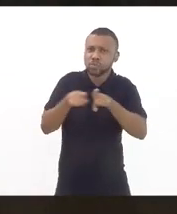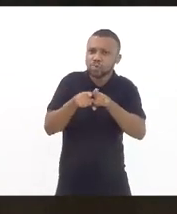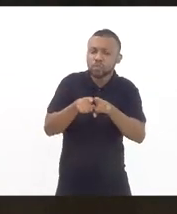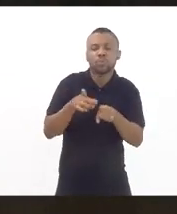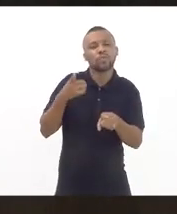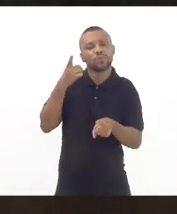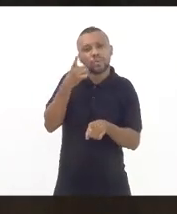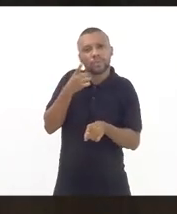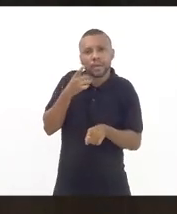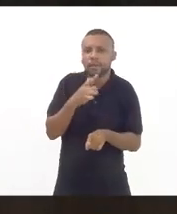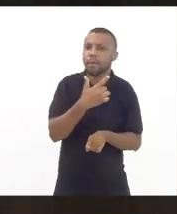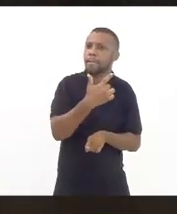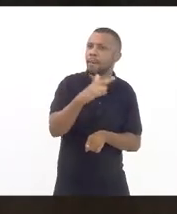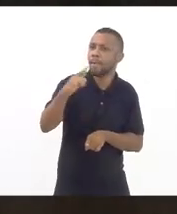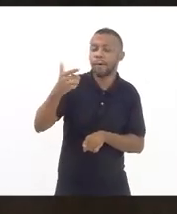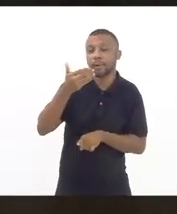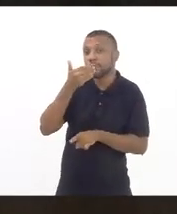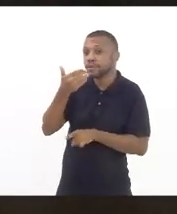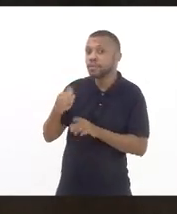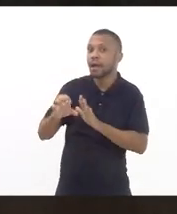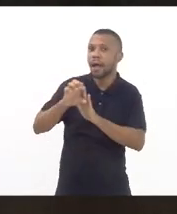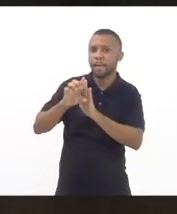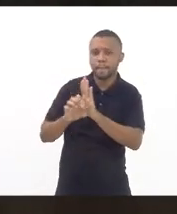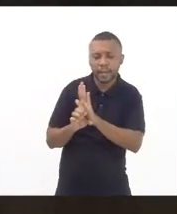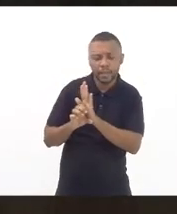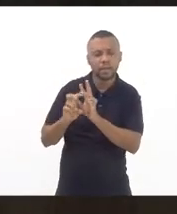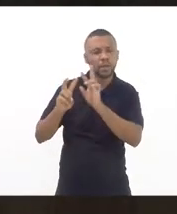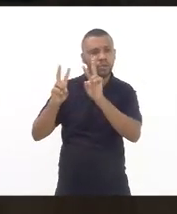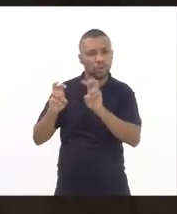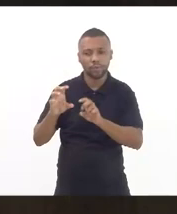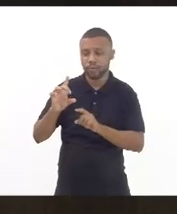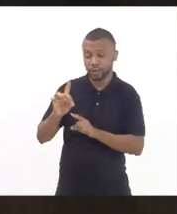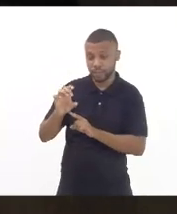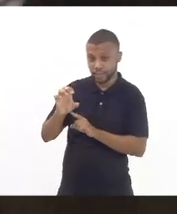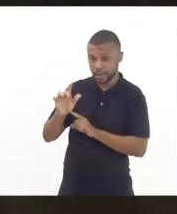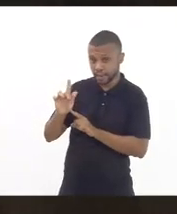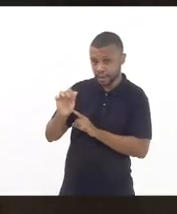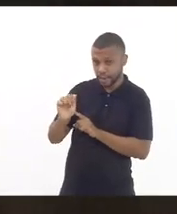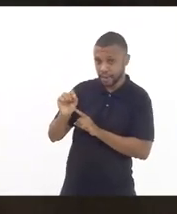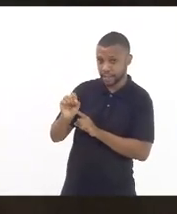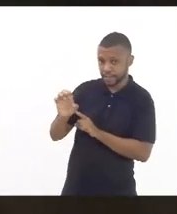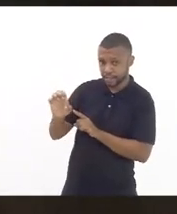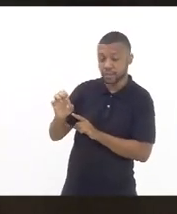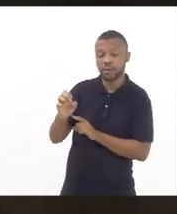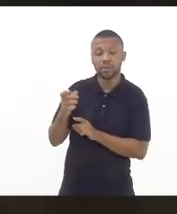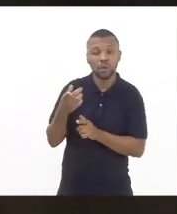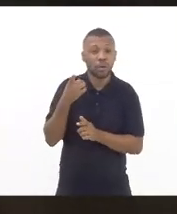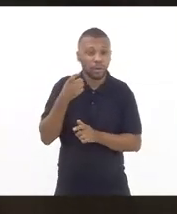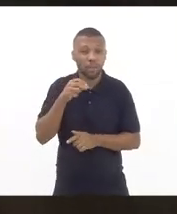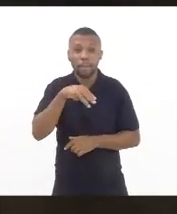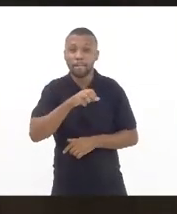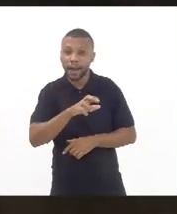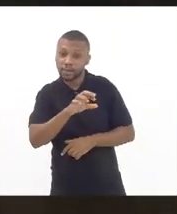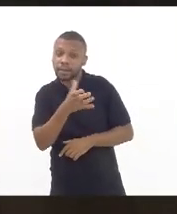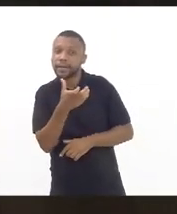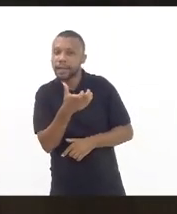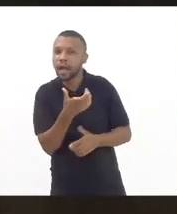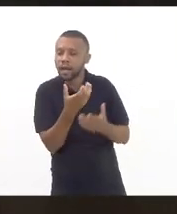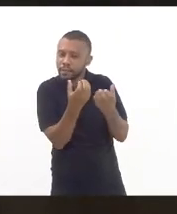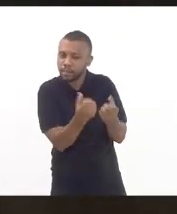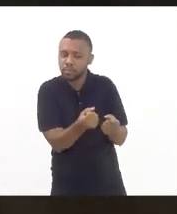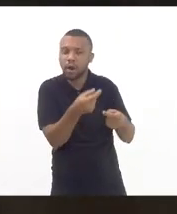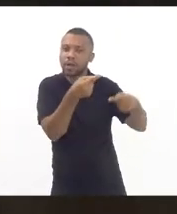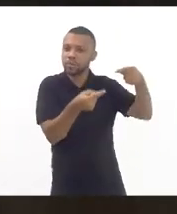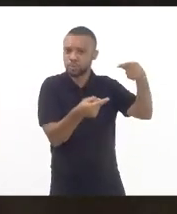deputados. Eu fiz emenda em relação ao degase. Eu gostaria, já conversei com o Márcio hoje, o Márcio quer discutir. Olha que coisa boa, o Márcio quer